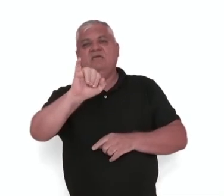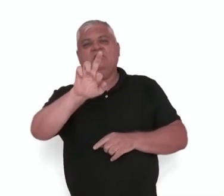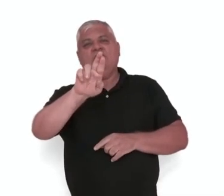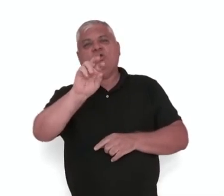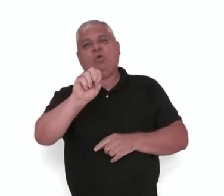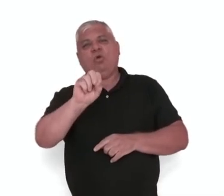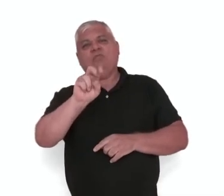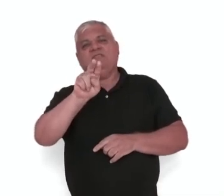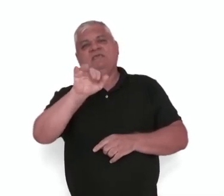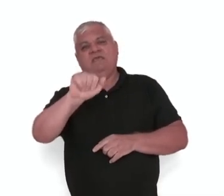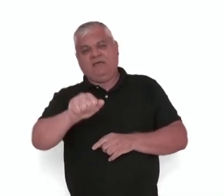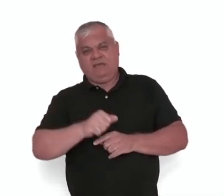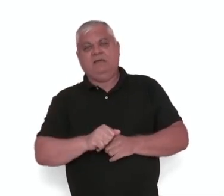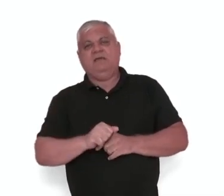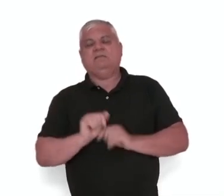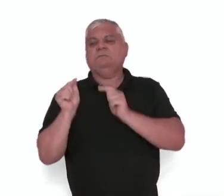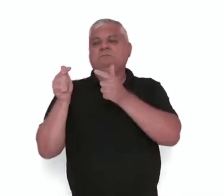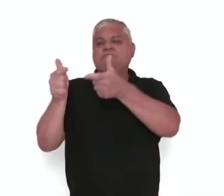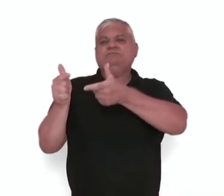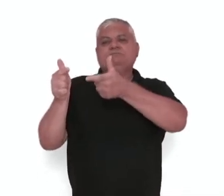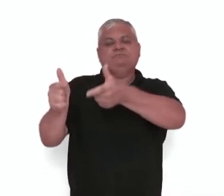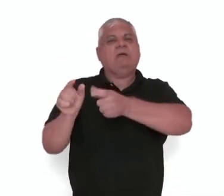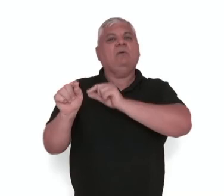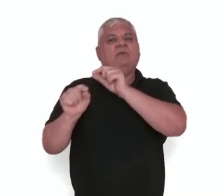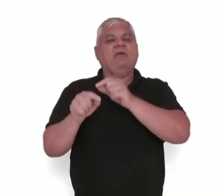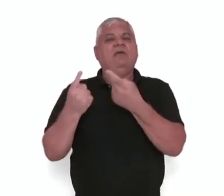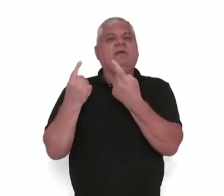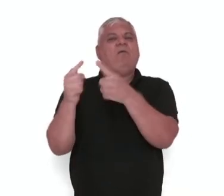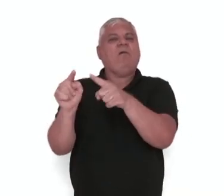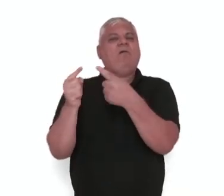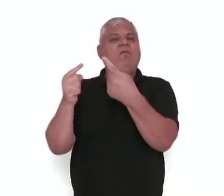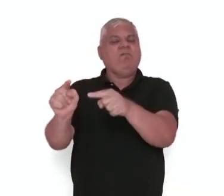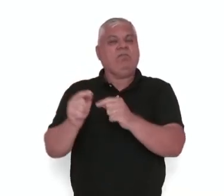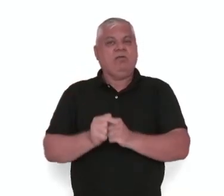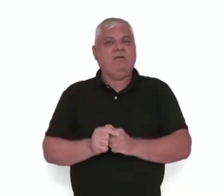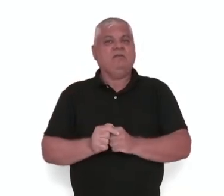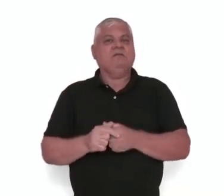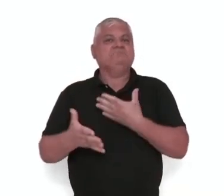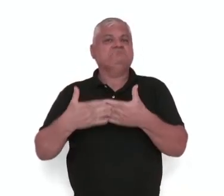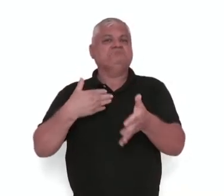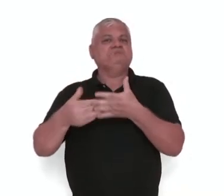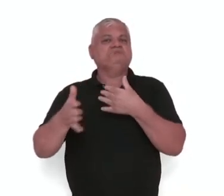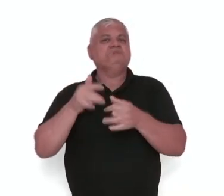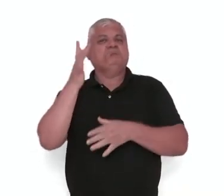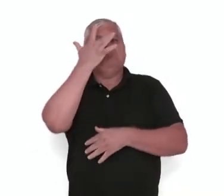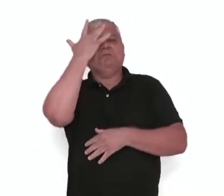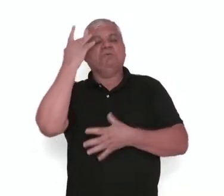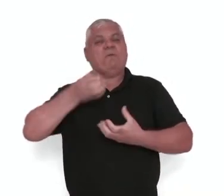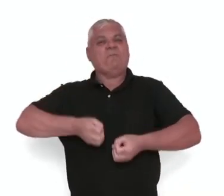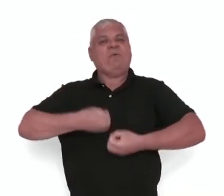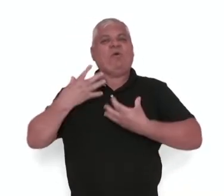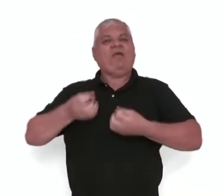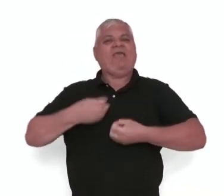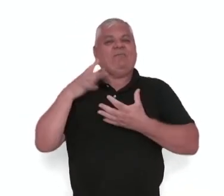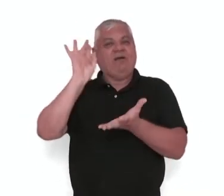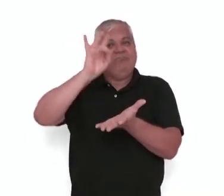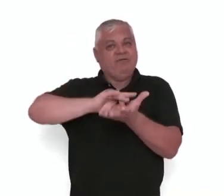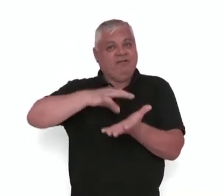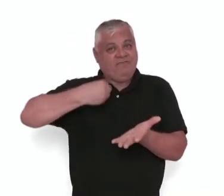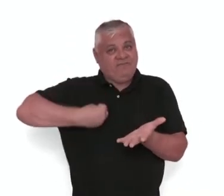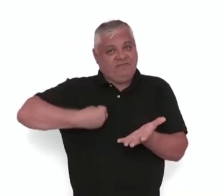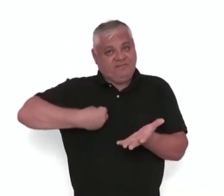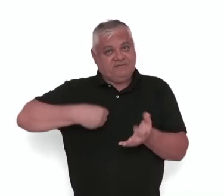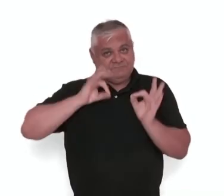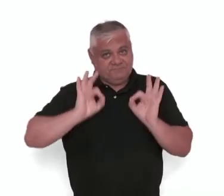cheira, faz justamente o quê? Uma crítica à indiferença dos poemas em relação à realidade